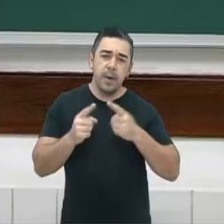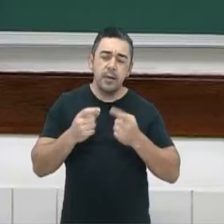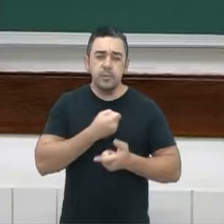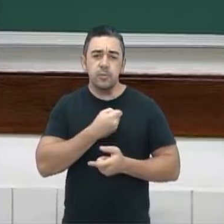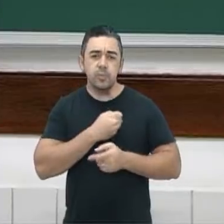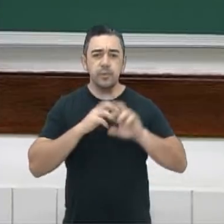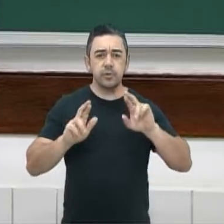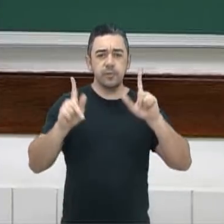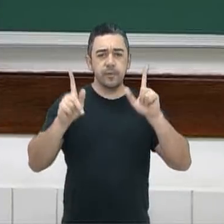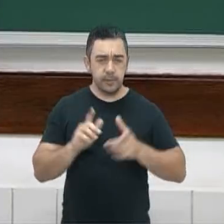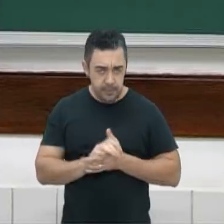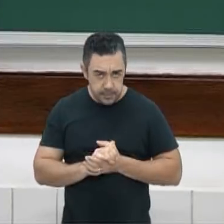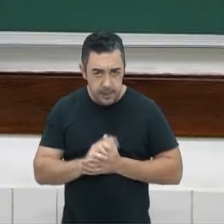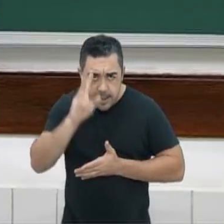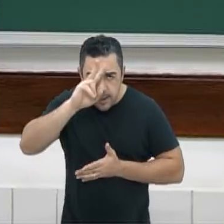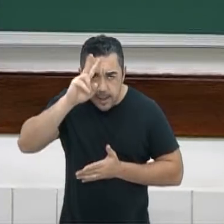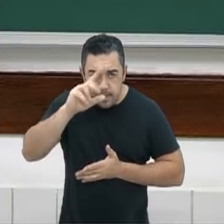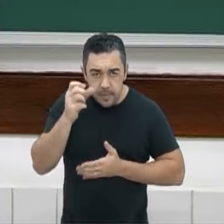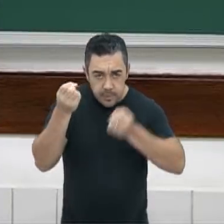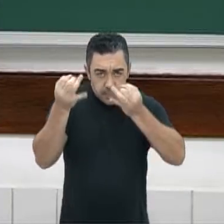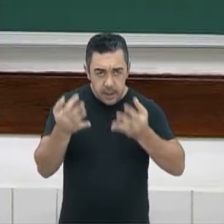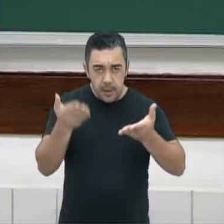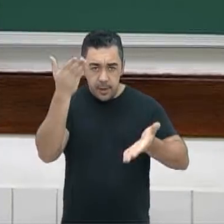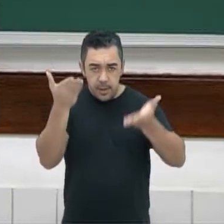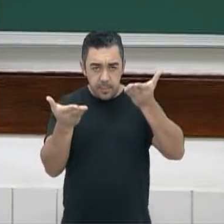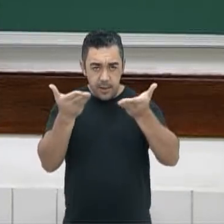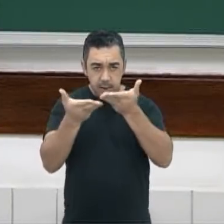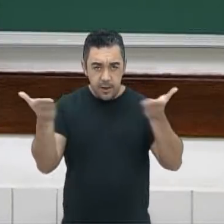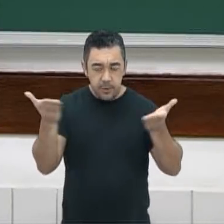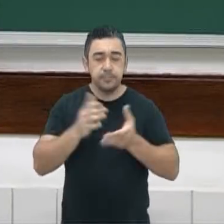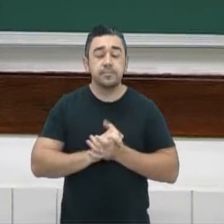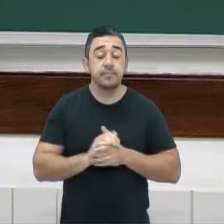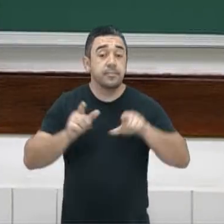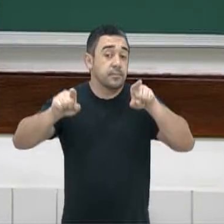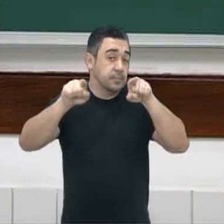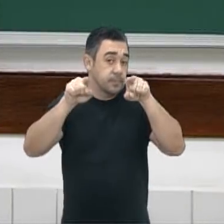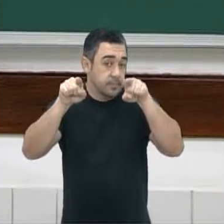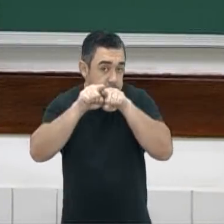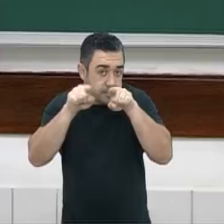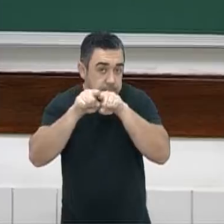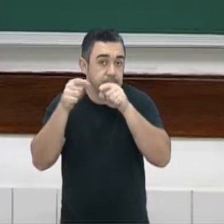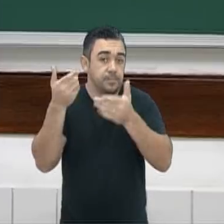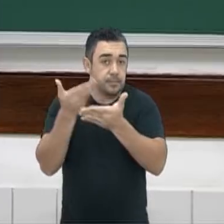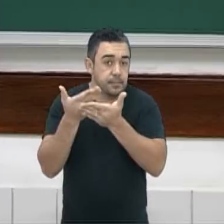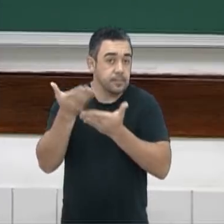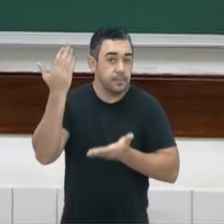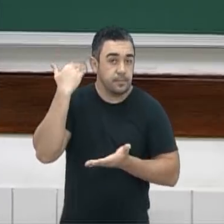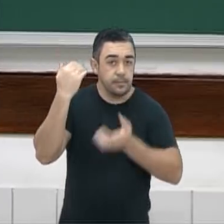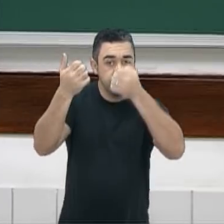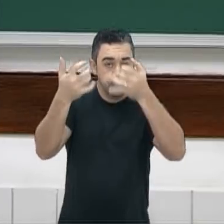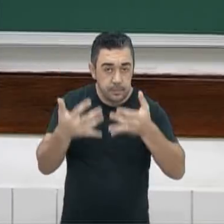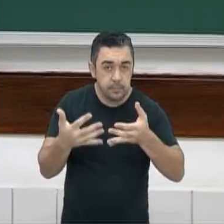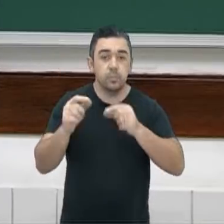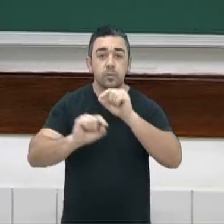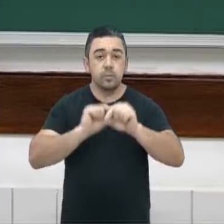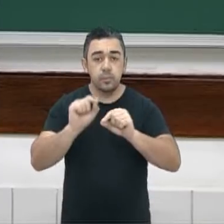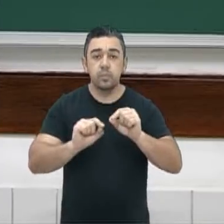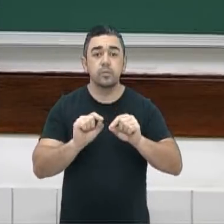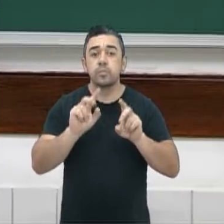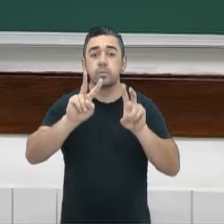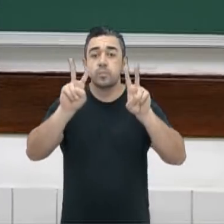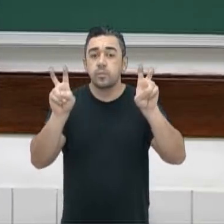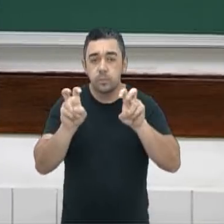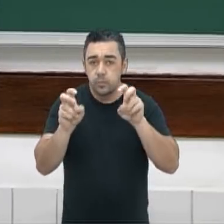números diferentes. Lembraram disso? Muito bem. Também na aula passada, a gente falou sobre